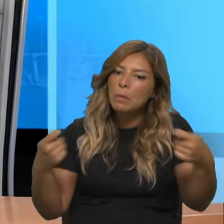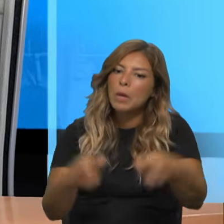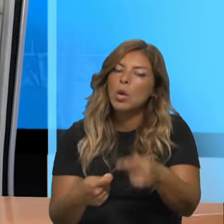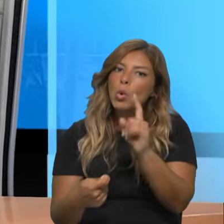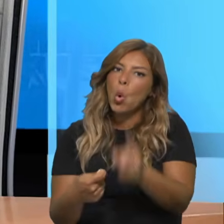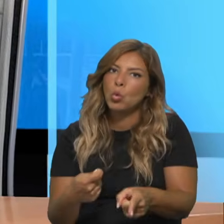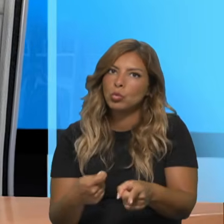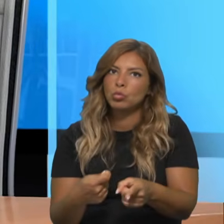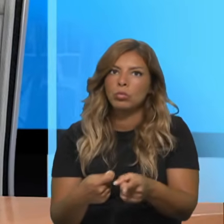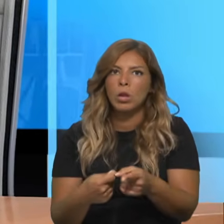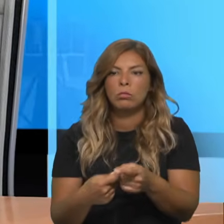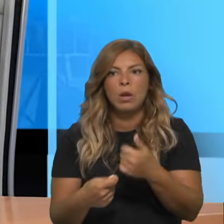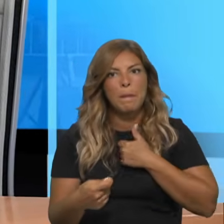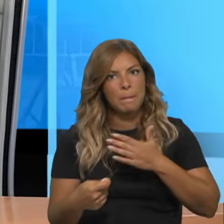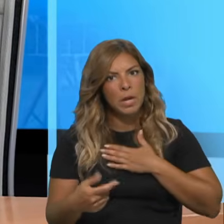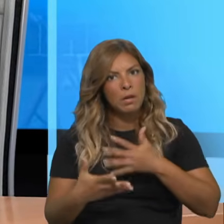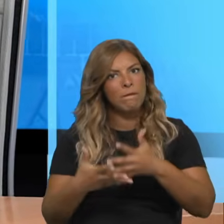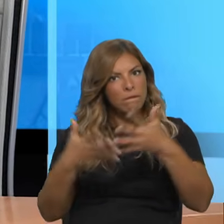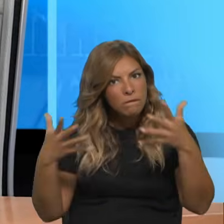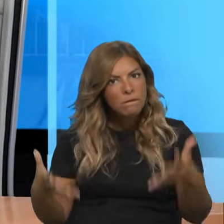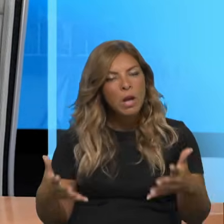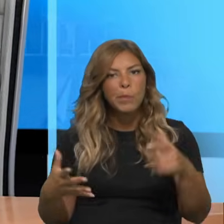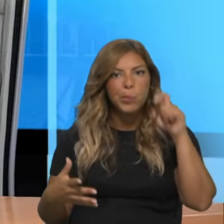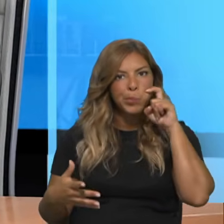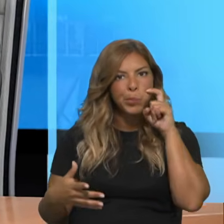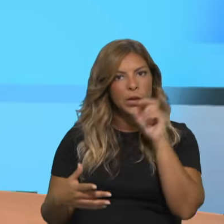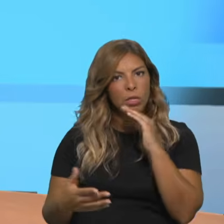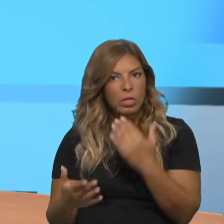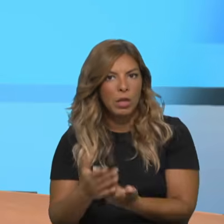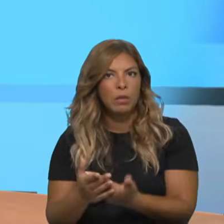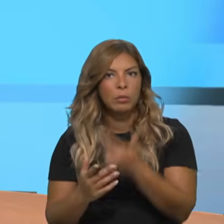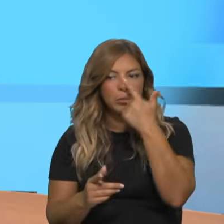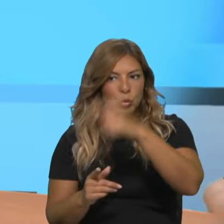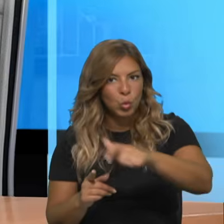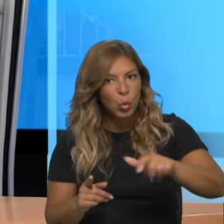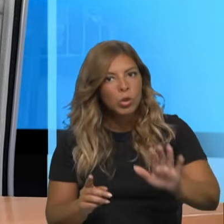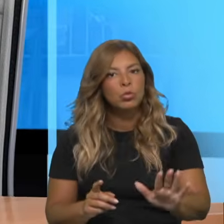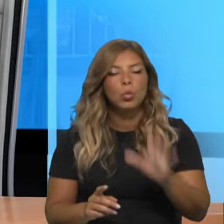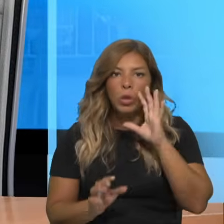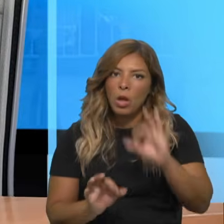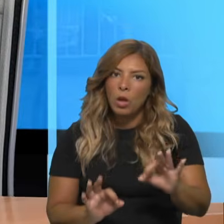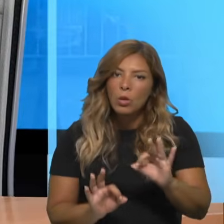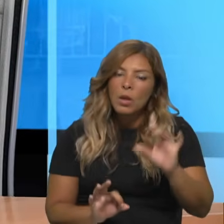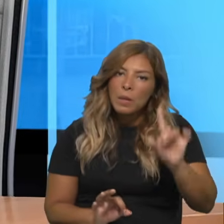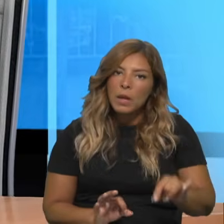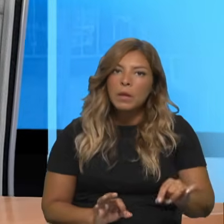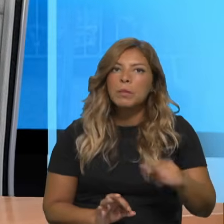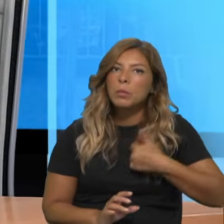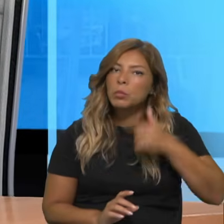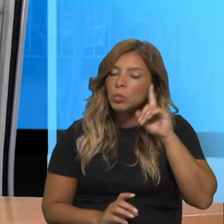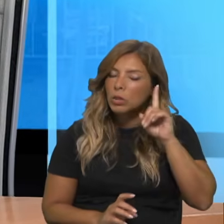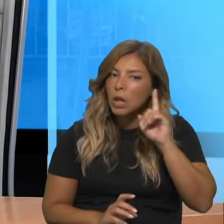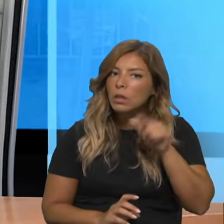envolvem grandes empresas. Garantir a segurança das empresas, não das pessoas locais. Não das pessoas, Também é importante que as pessoas